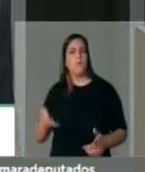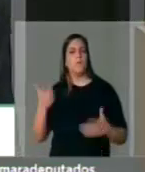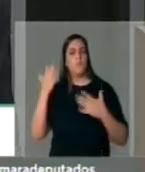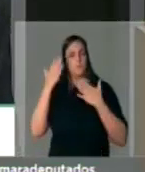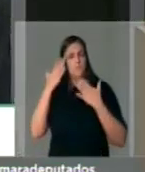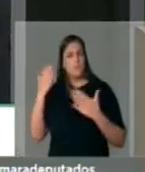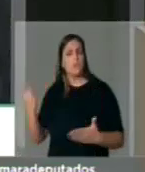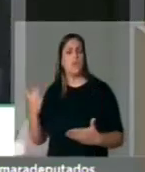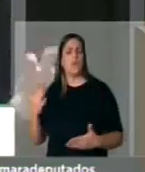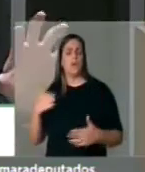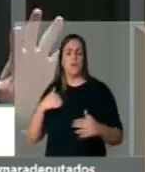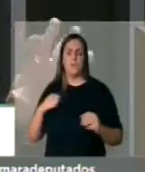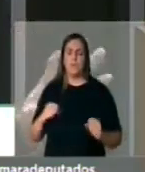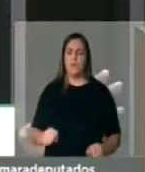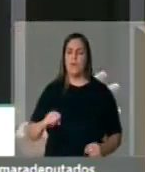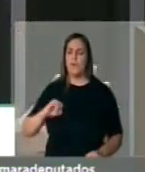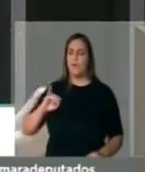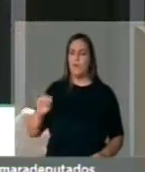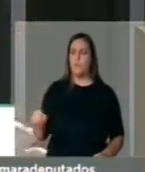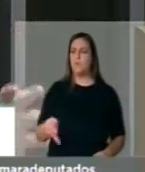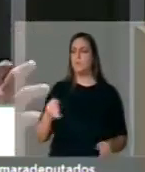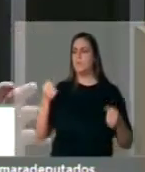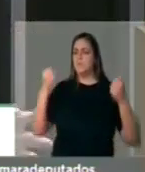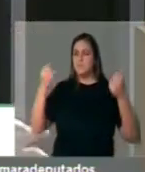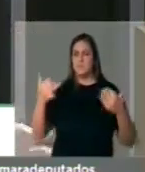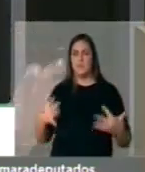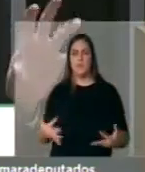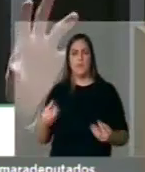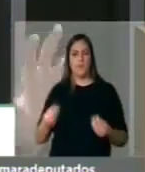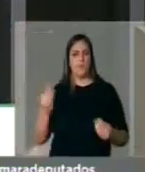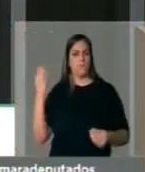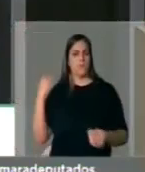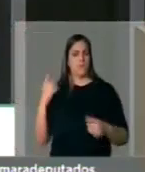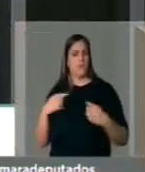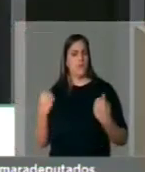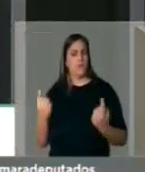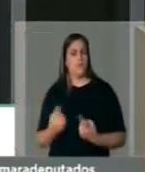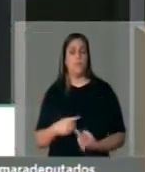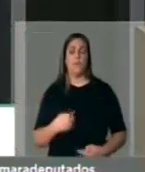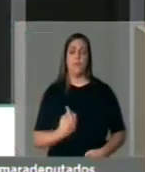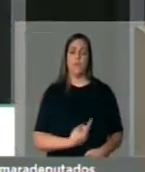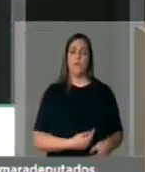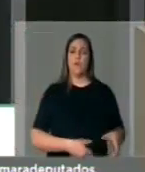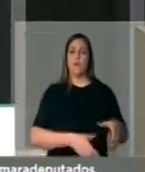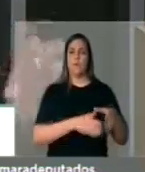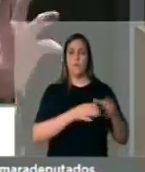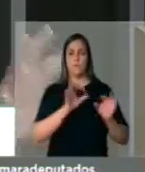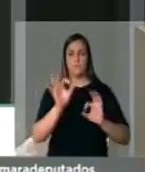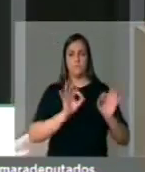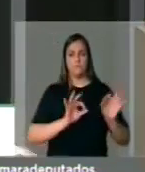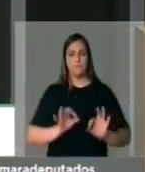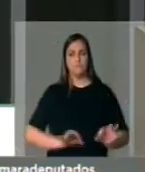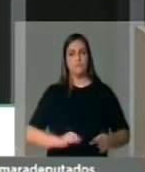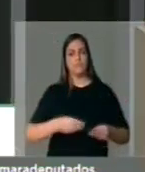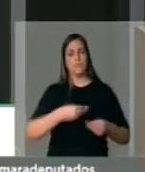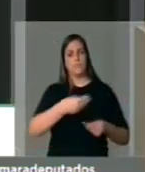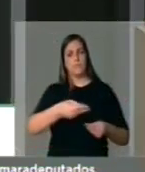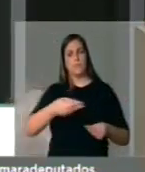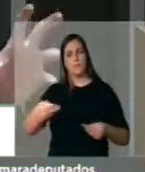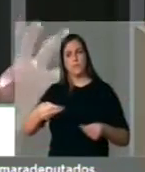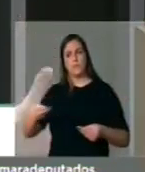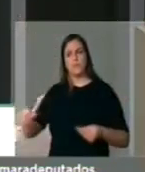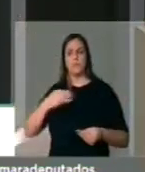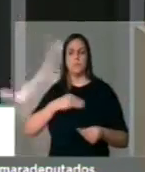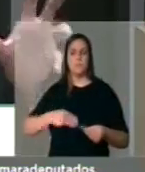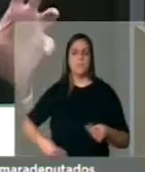da Agricultura Familiar está elaborando um documento para ser entregue aos ministros das pastas responsáveis, ao presidente da